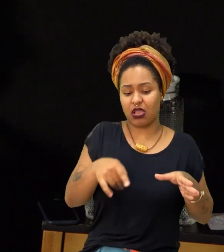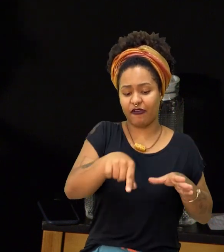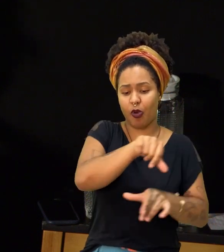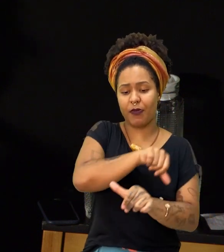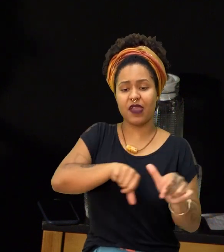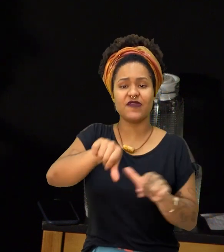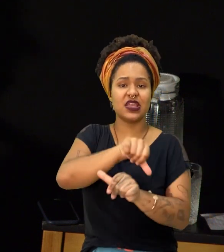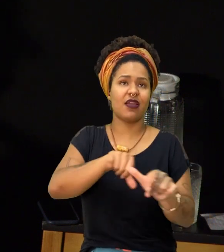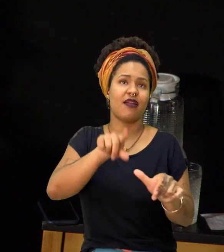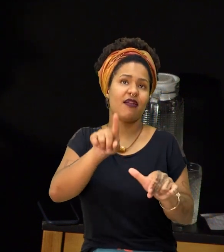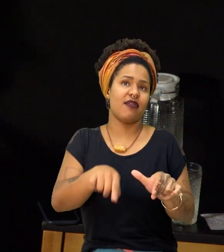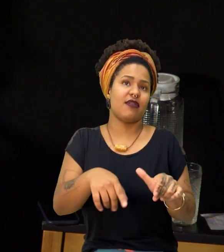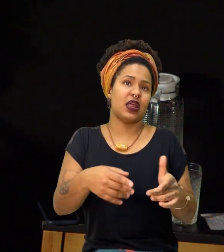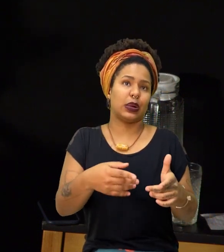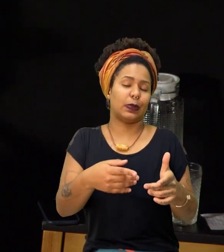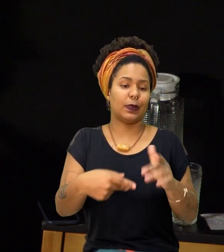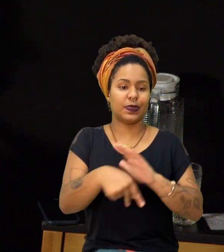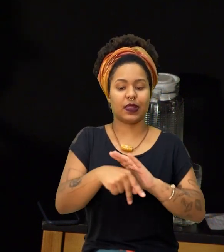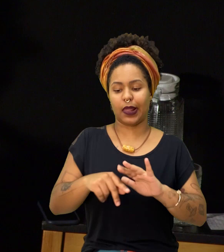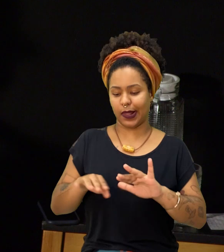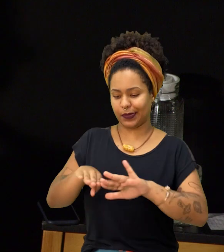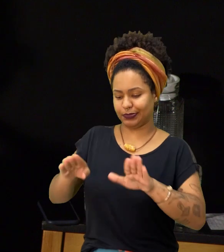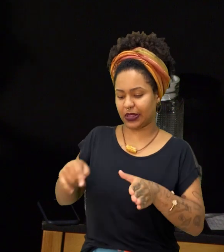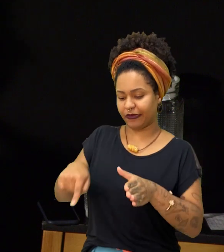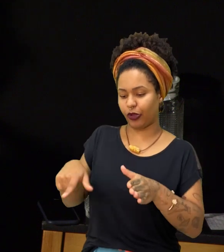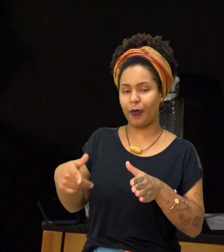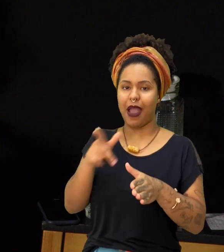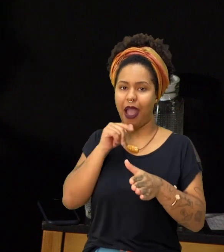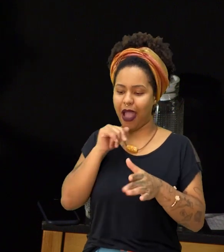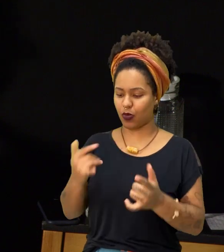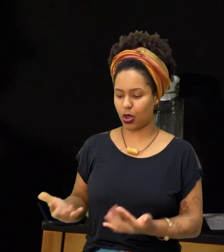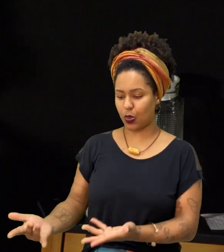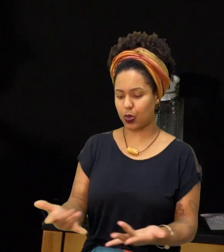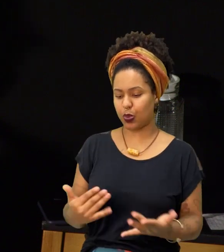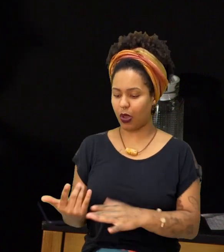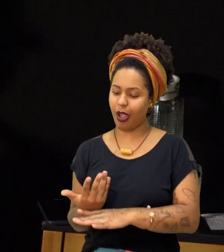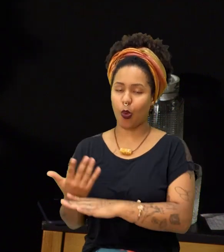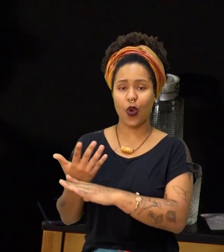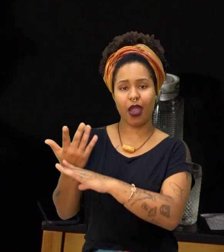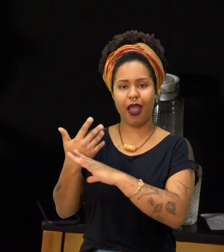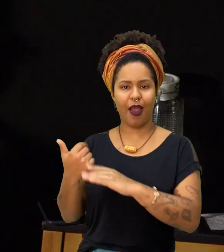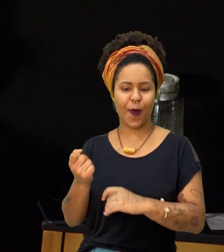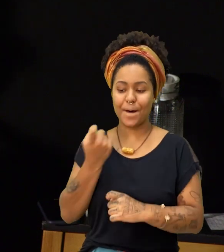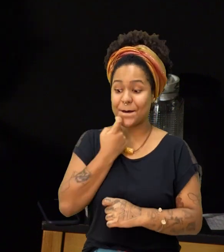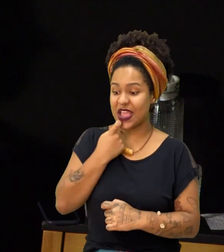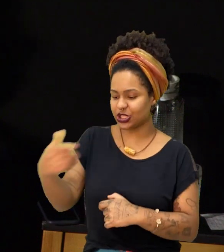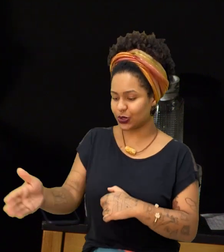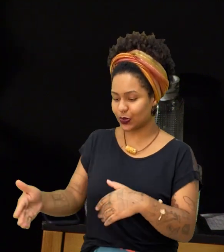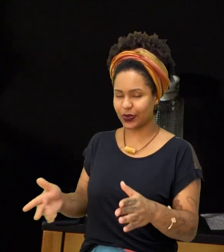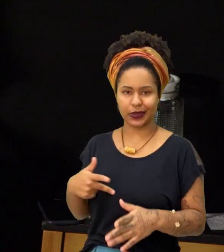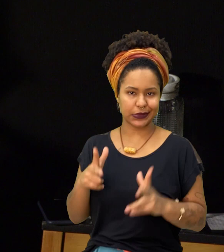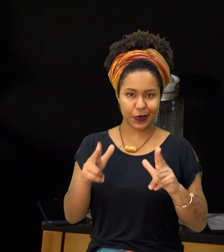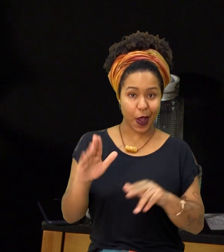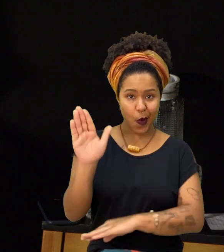um grande recife de coral, ia ser uma morada de peixes, ia virar um grande hotel 5 estrelas